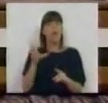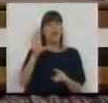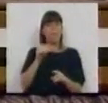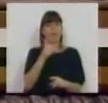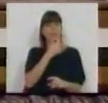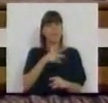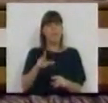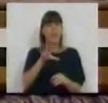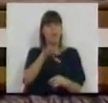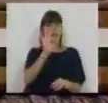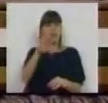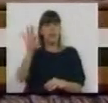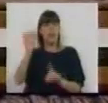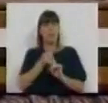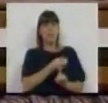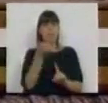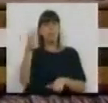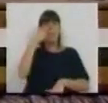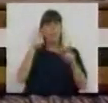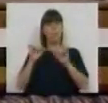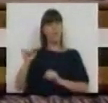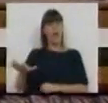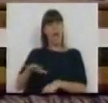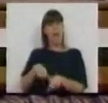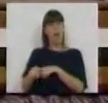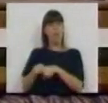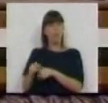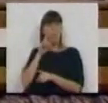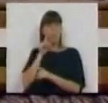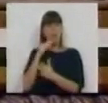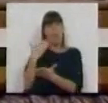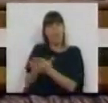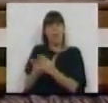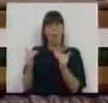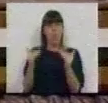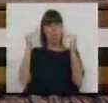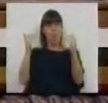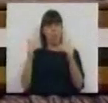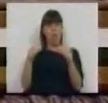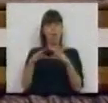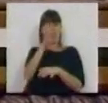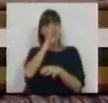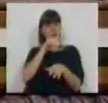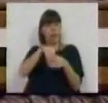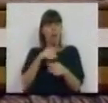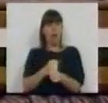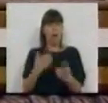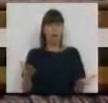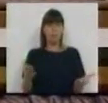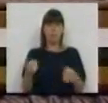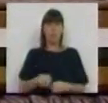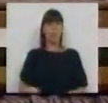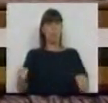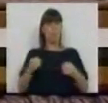de uma centena de nomeações de pessoas da sua área política para altos cargos no aparelho de Estado. Não